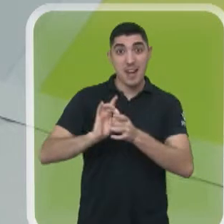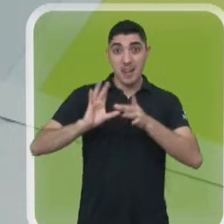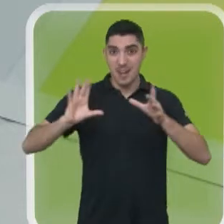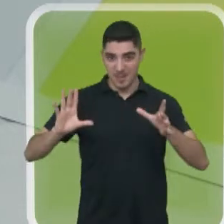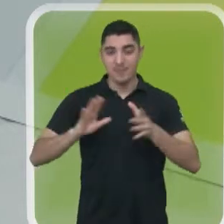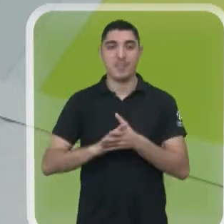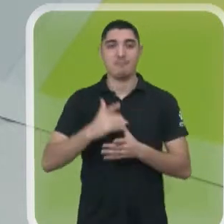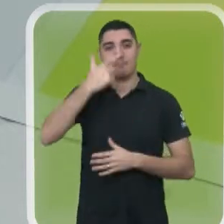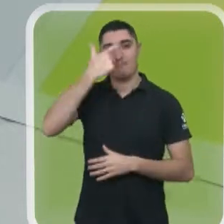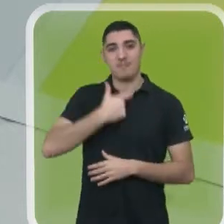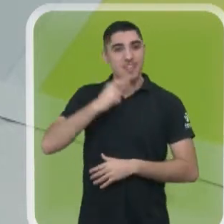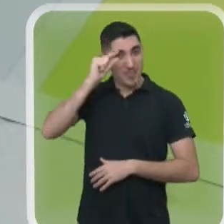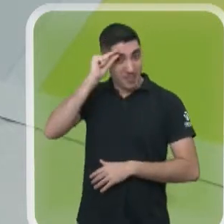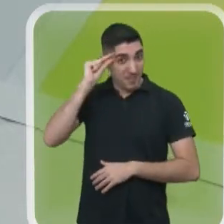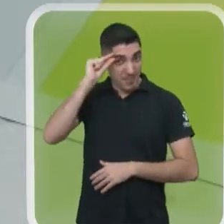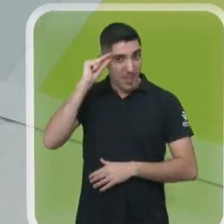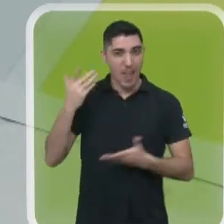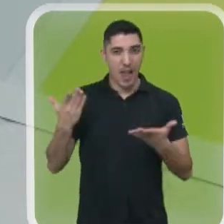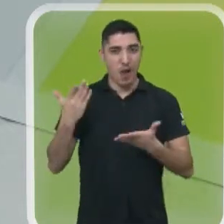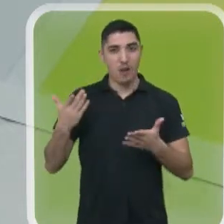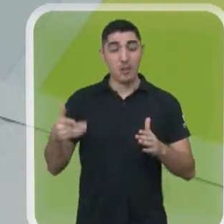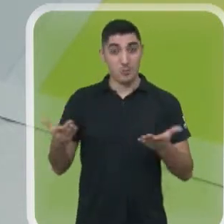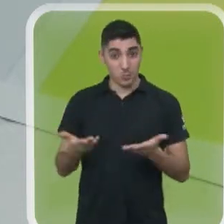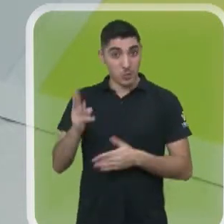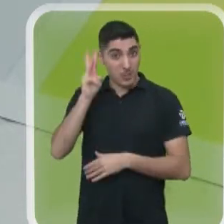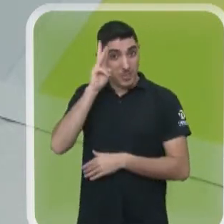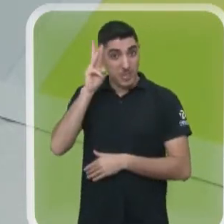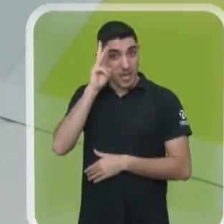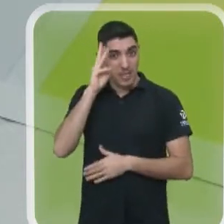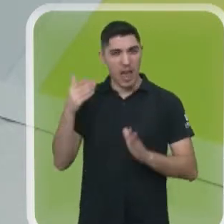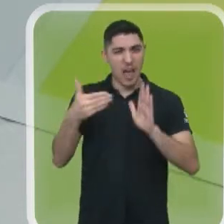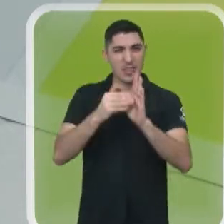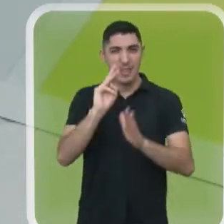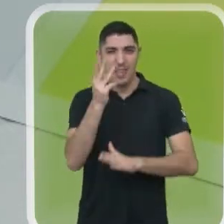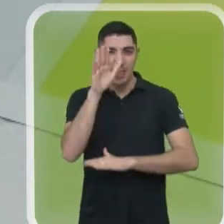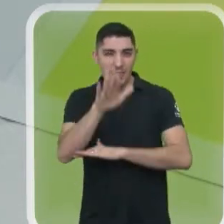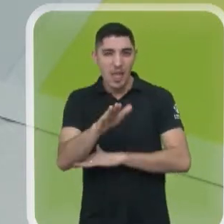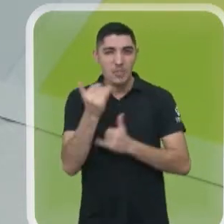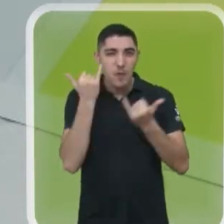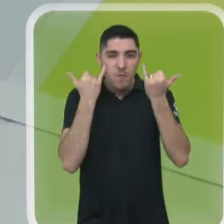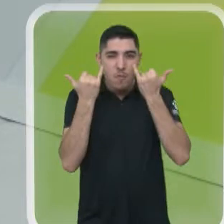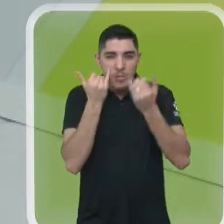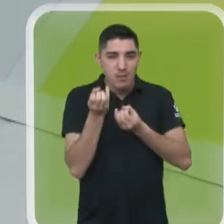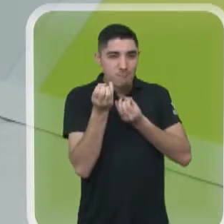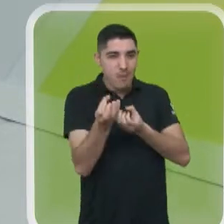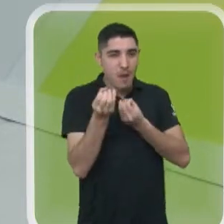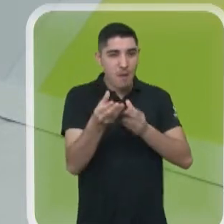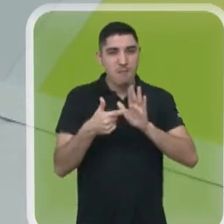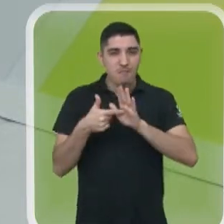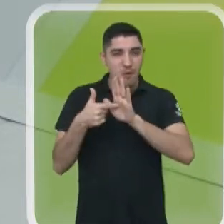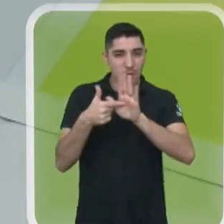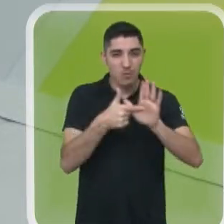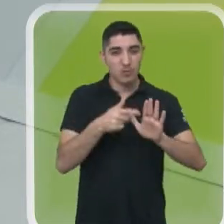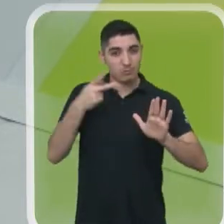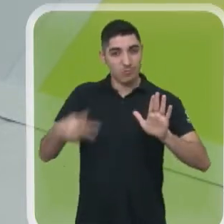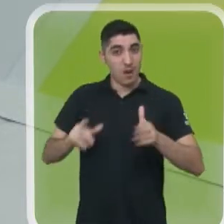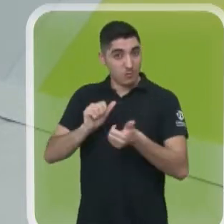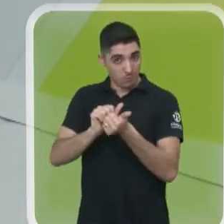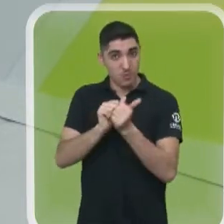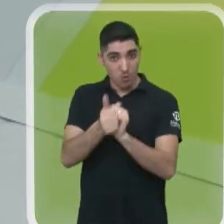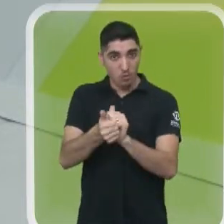eu sou Vieira Júnior eu vou com vocês nesta terça-feira até às 3:00 da tarde trazendo as principais informações